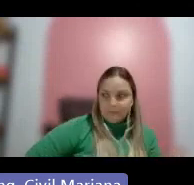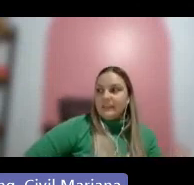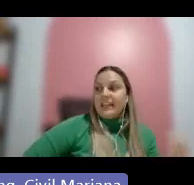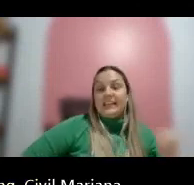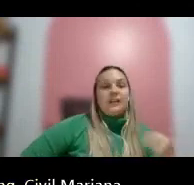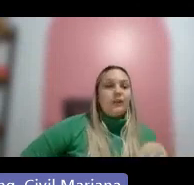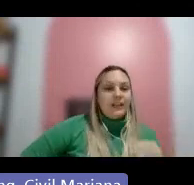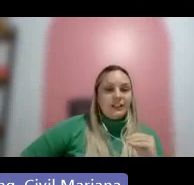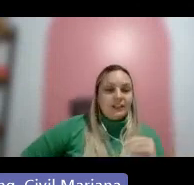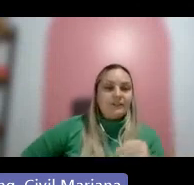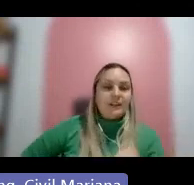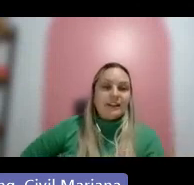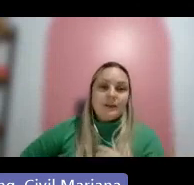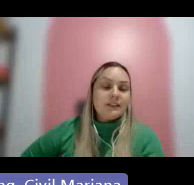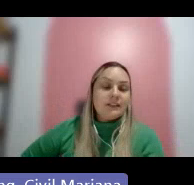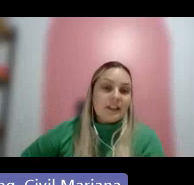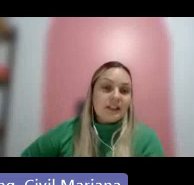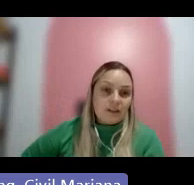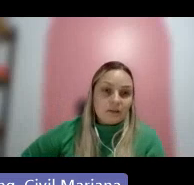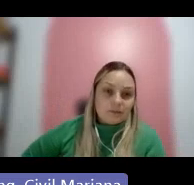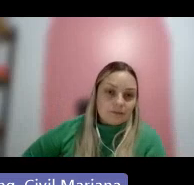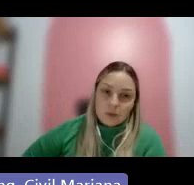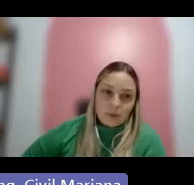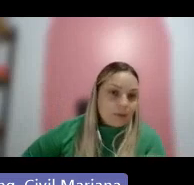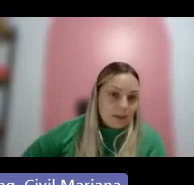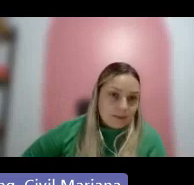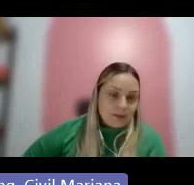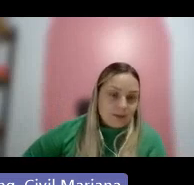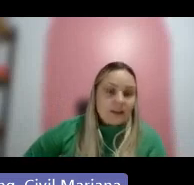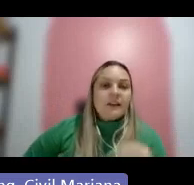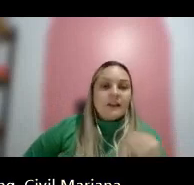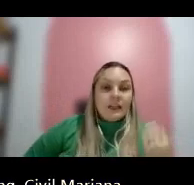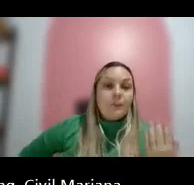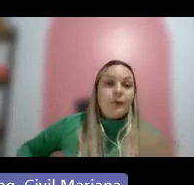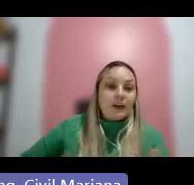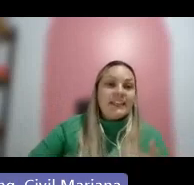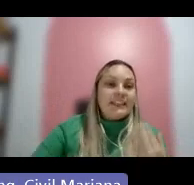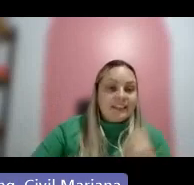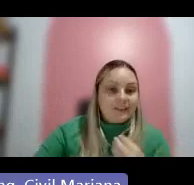faz ela. E a corretiva é depois que já deu o problema.